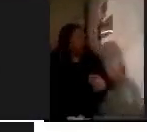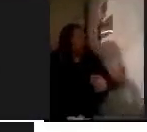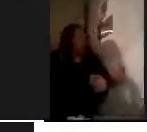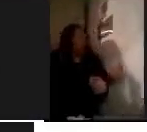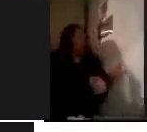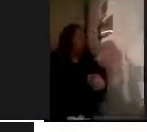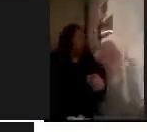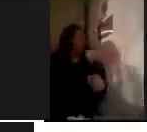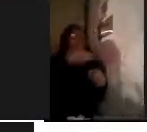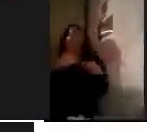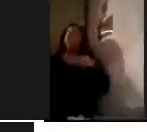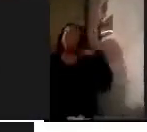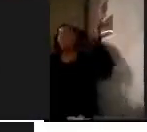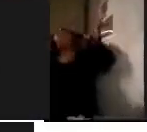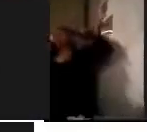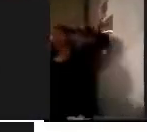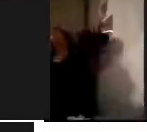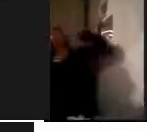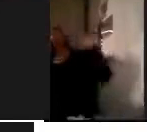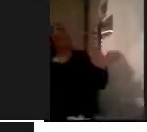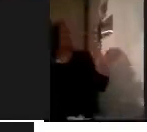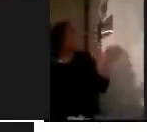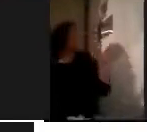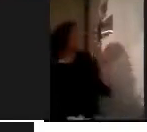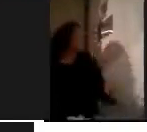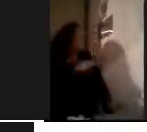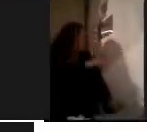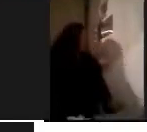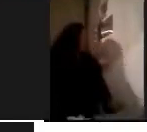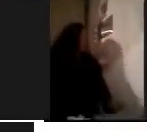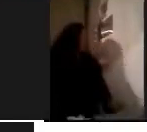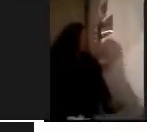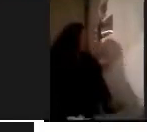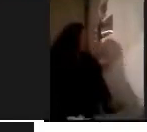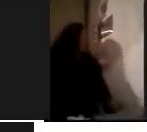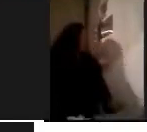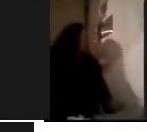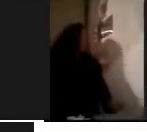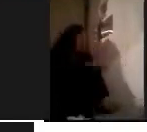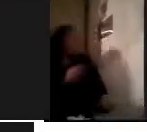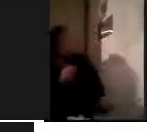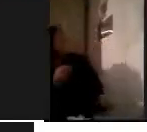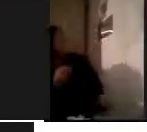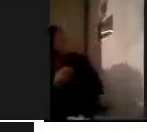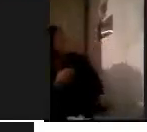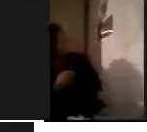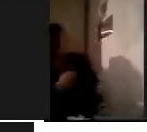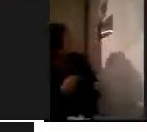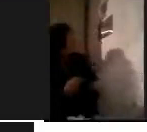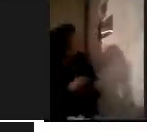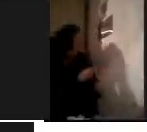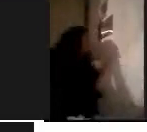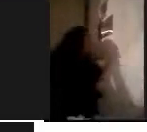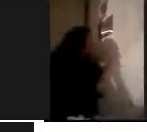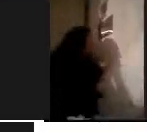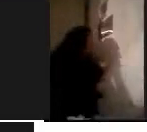também? Pensa, o que a gente tem que pensar? Sempre em desenvolvimento. Então, qual que é, na lógica